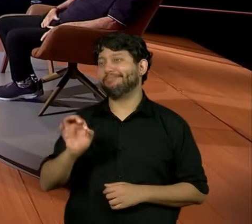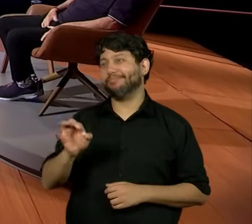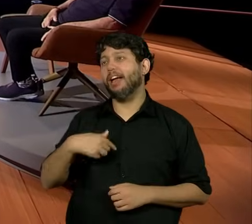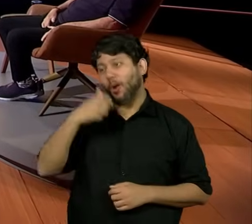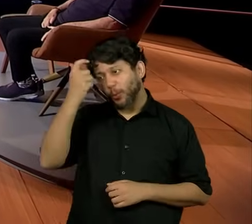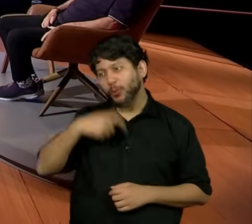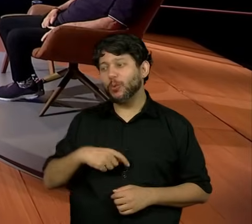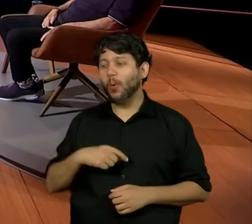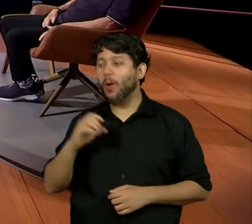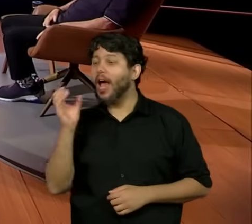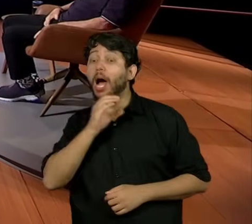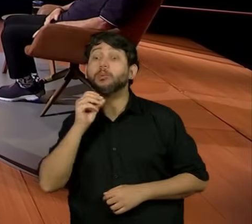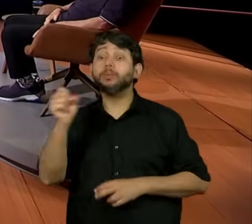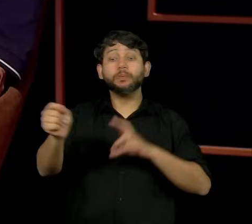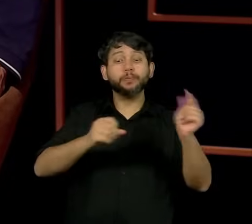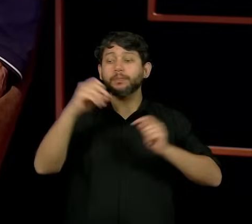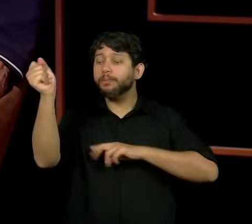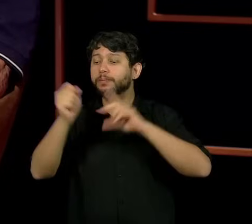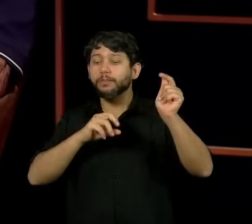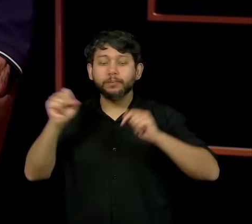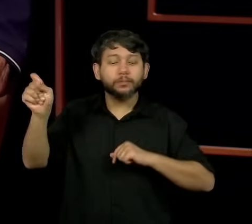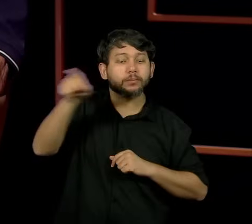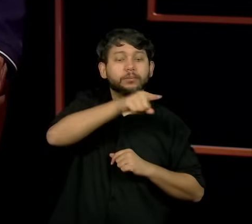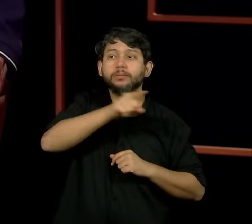rapidinho. A Rinaldi,